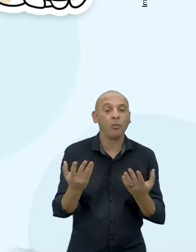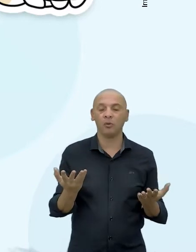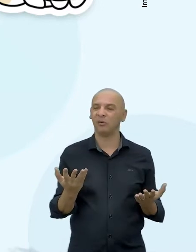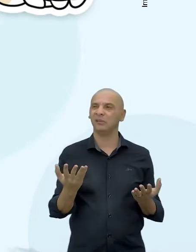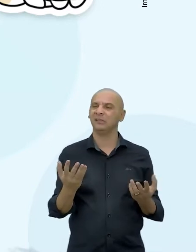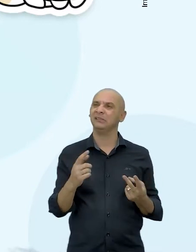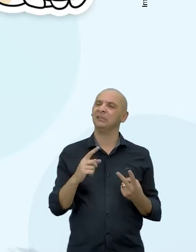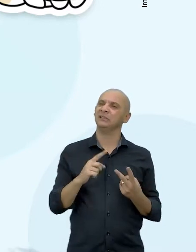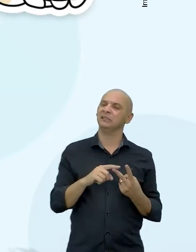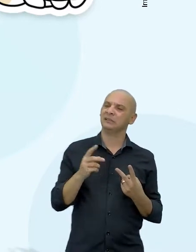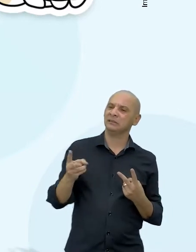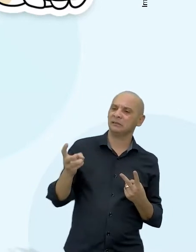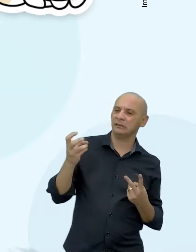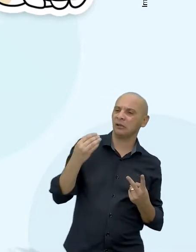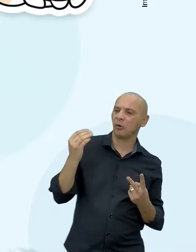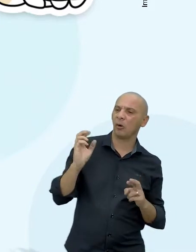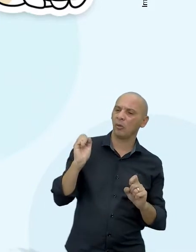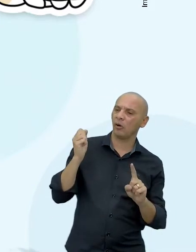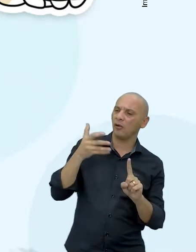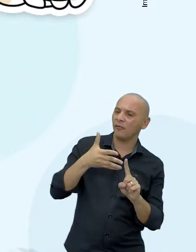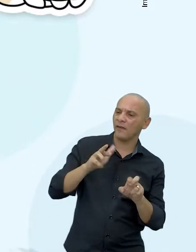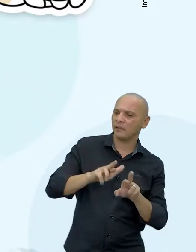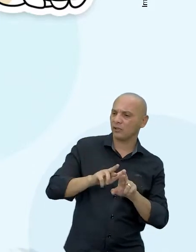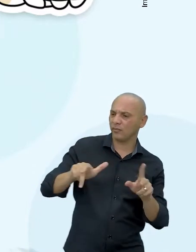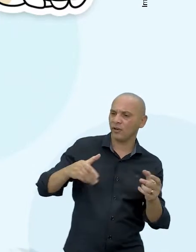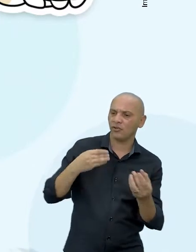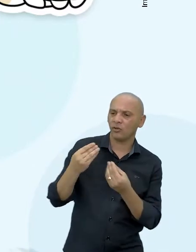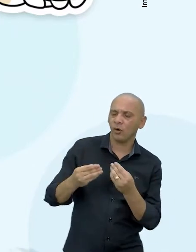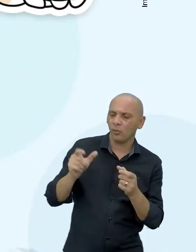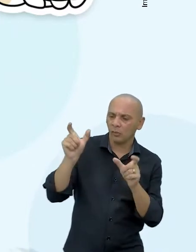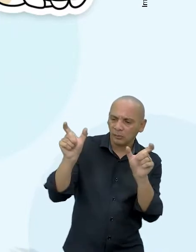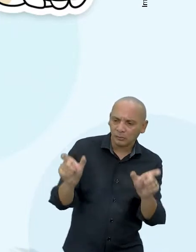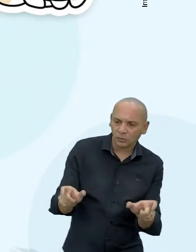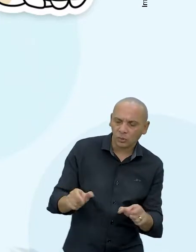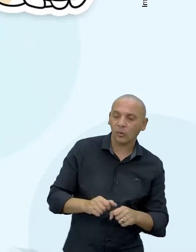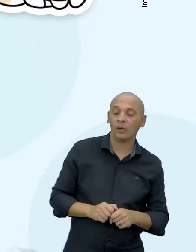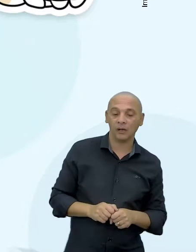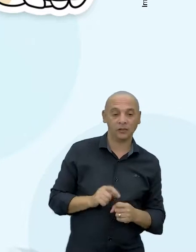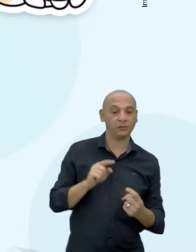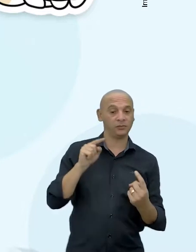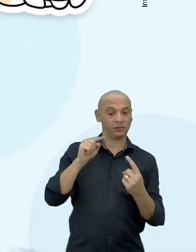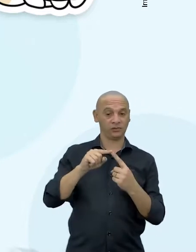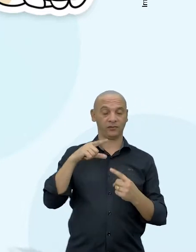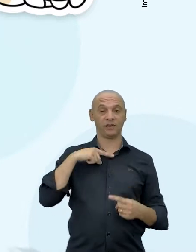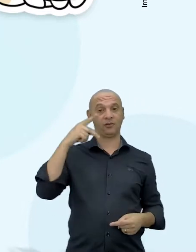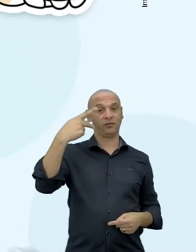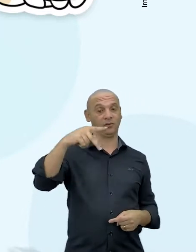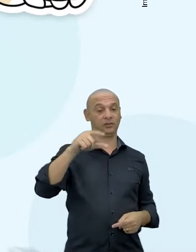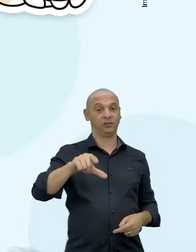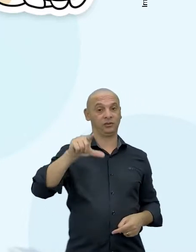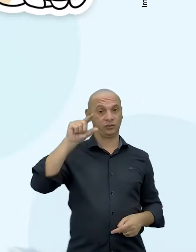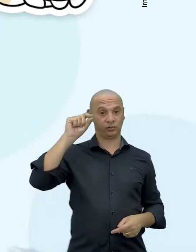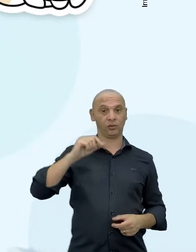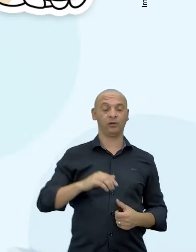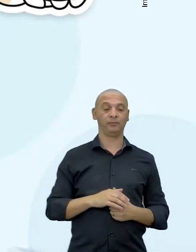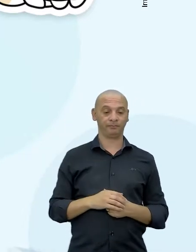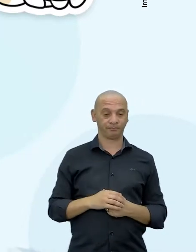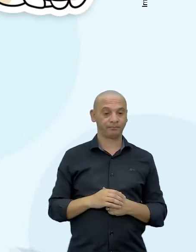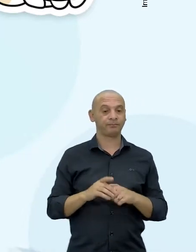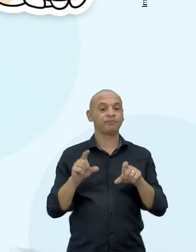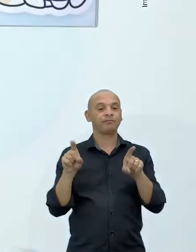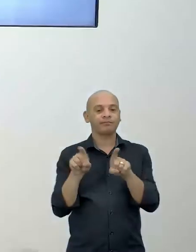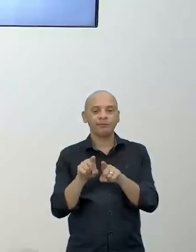né? E qual é o seu objetivo? Então, meu objetivo é entender como isso acontece, meu objetivo é ver como esse referencial é diferente